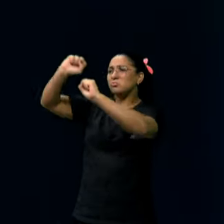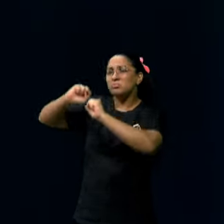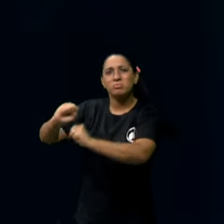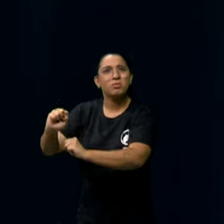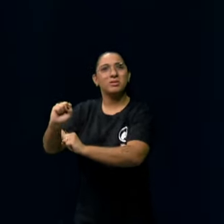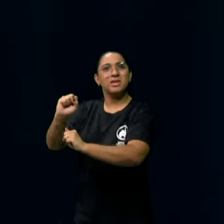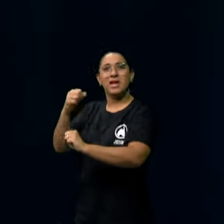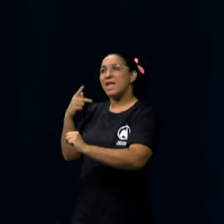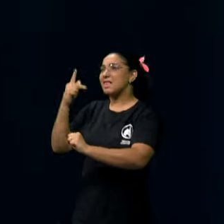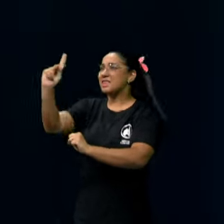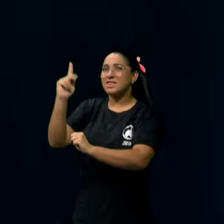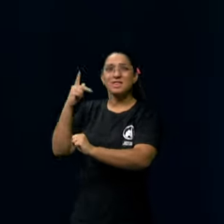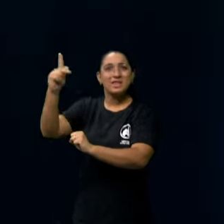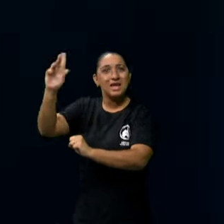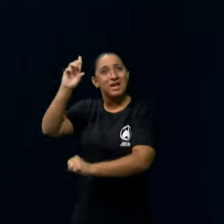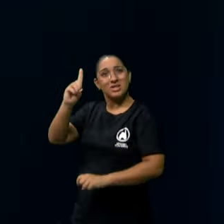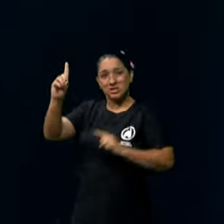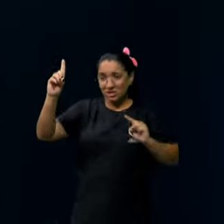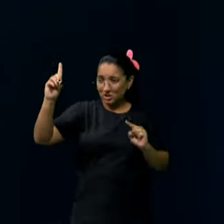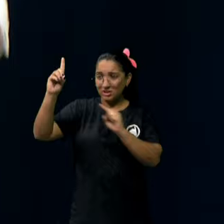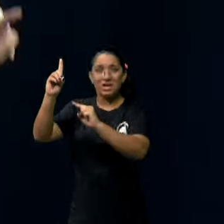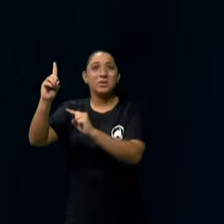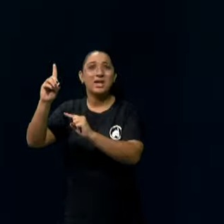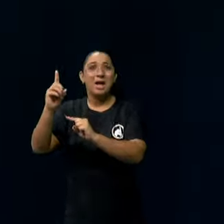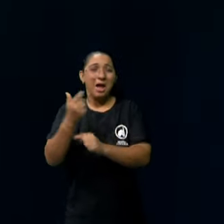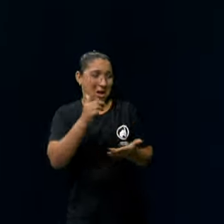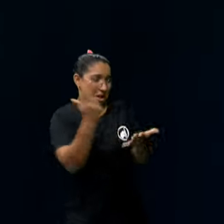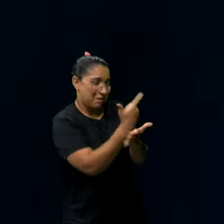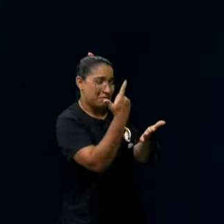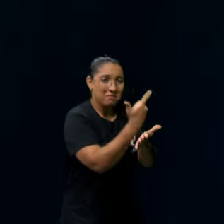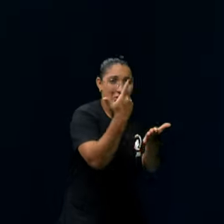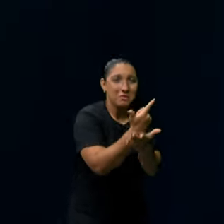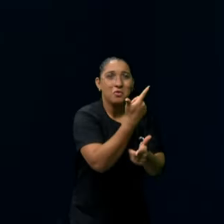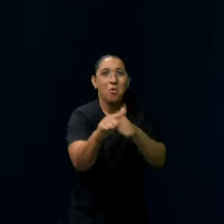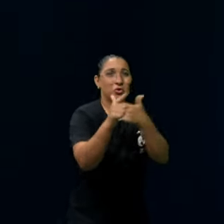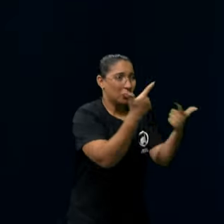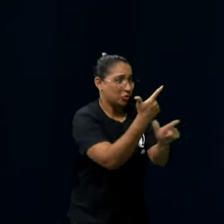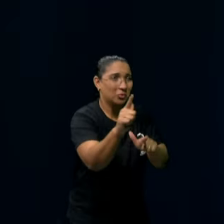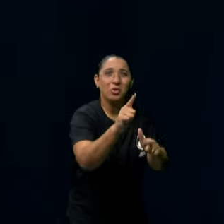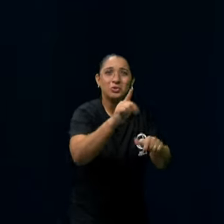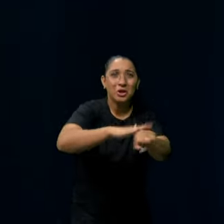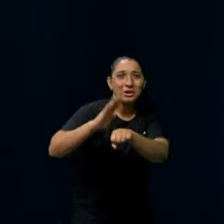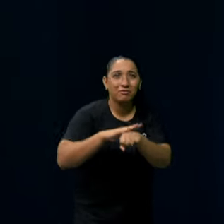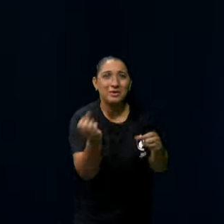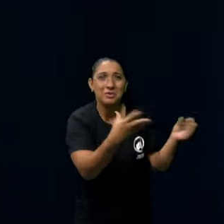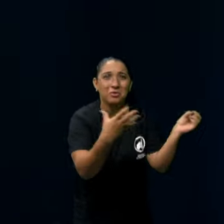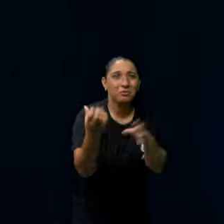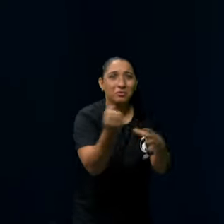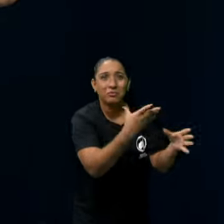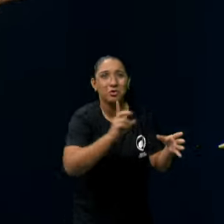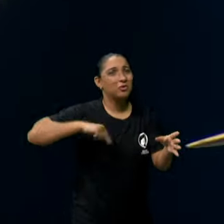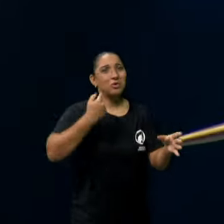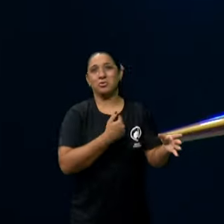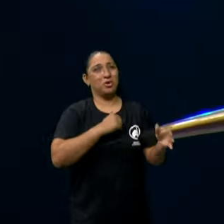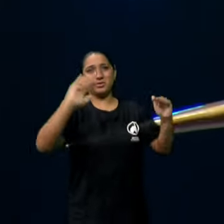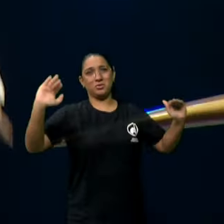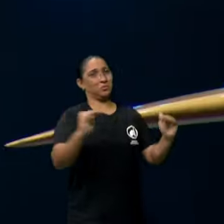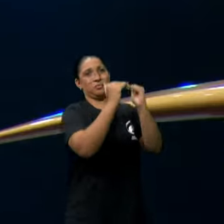discordamos com os livros da legislação na terra e queremos trazer a sentença do céu